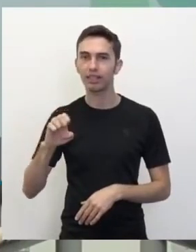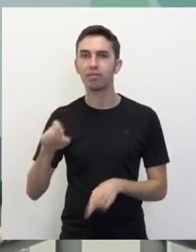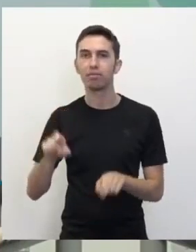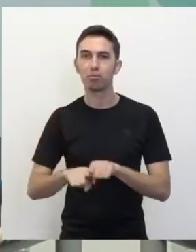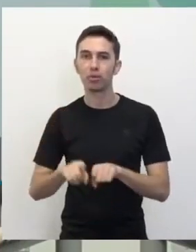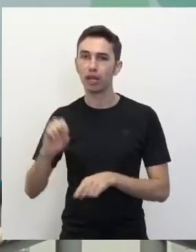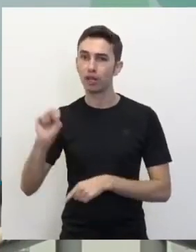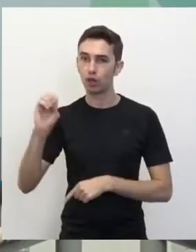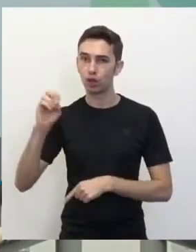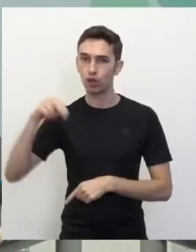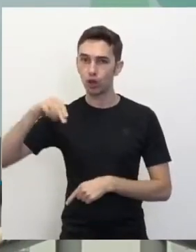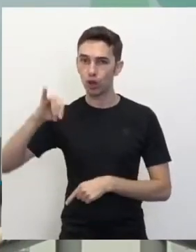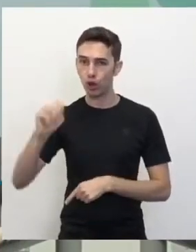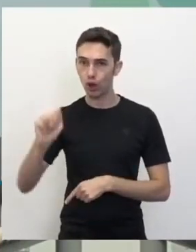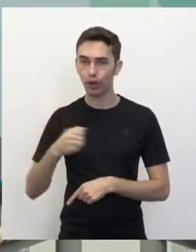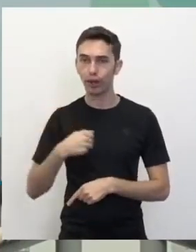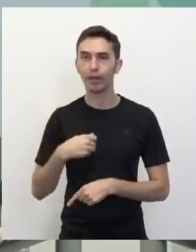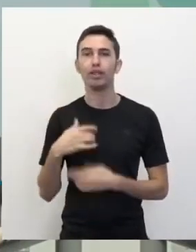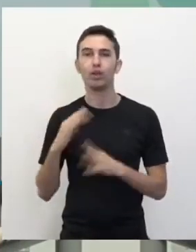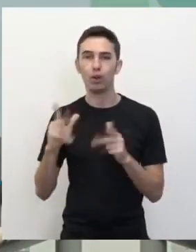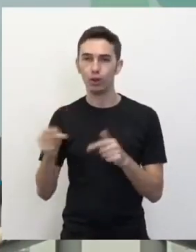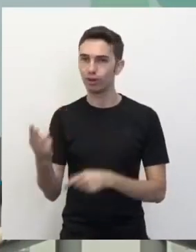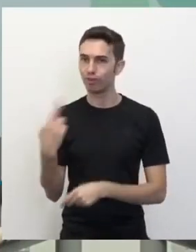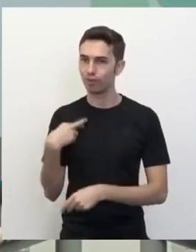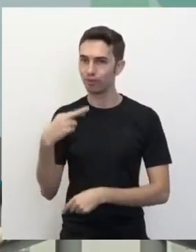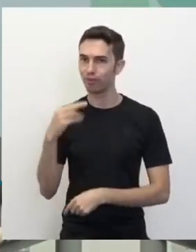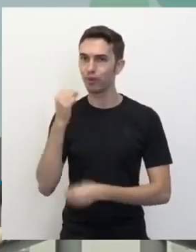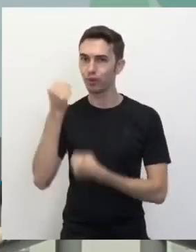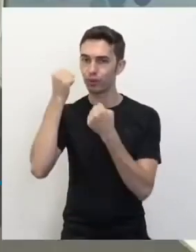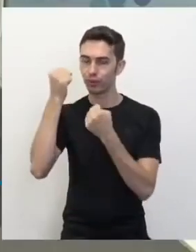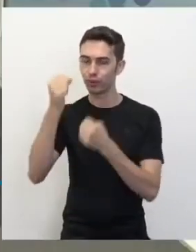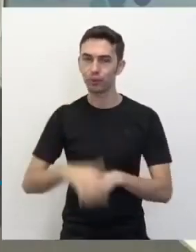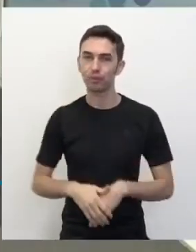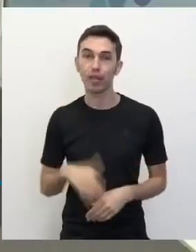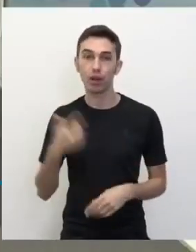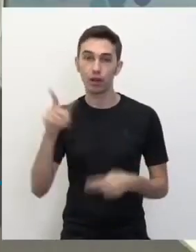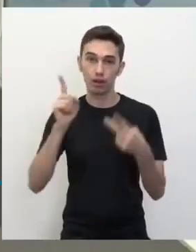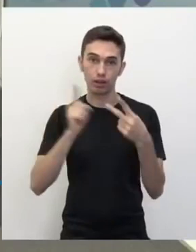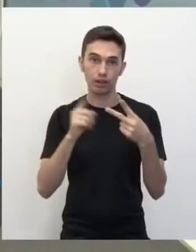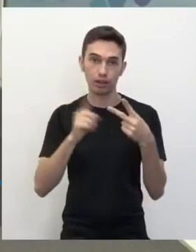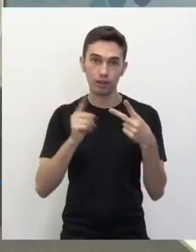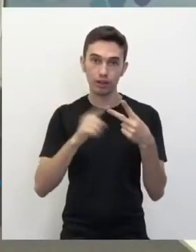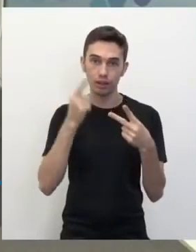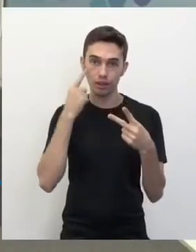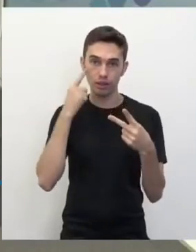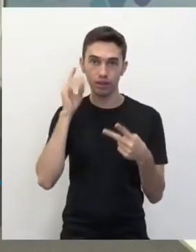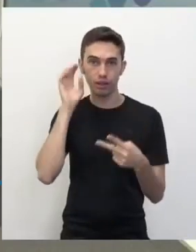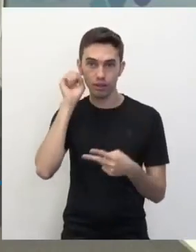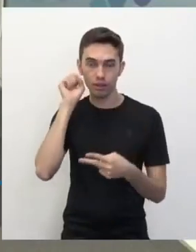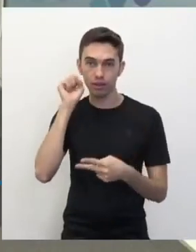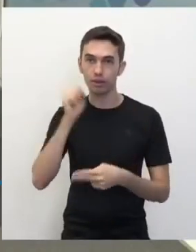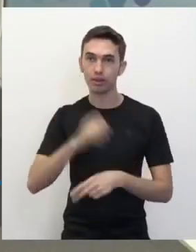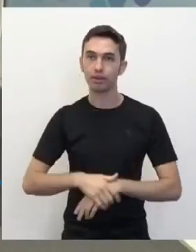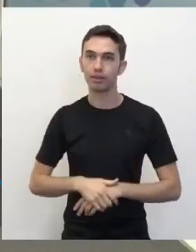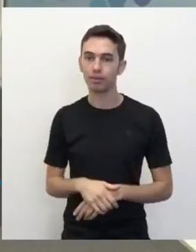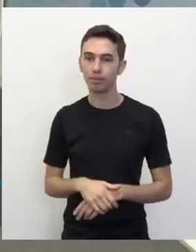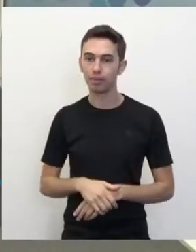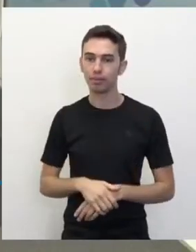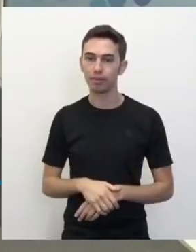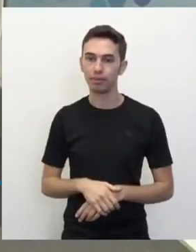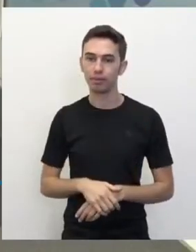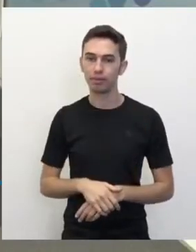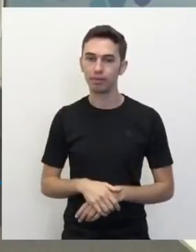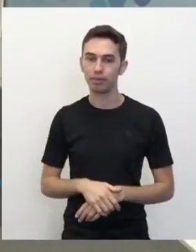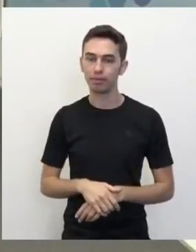professora Sônia colocando aqui como forte. Legal. Agora o segundo som, vamos escutar, é irritante.